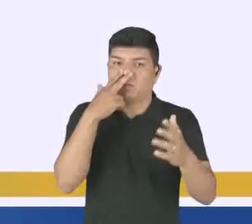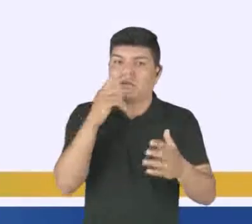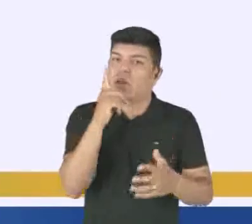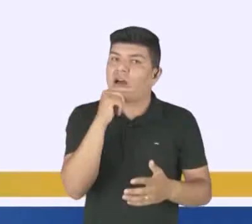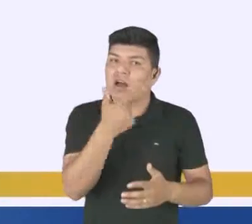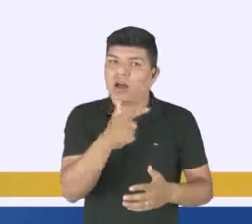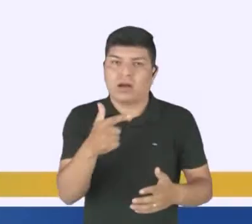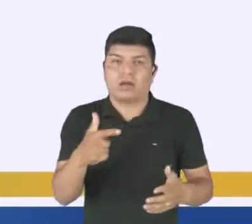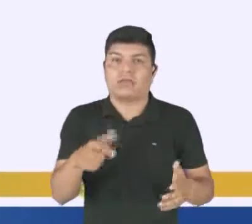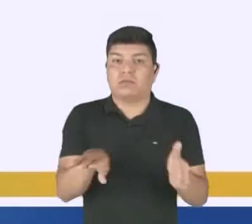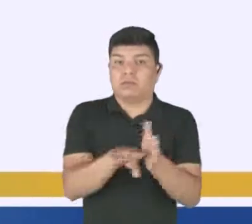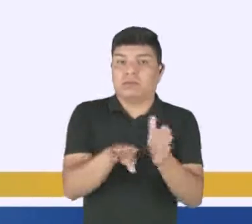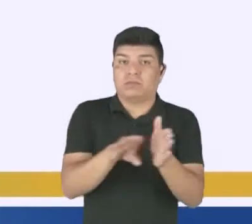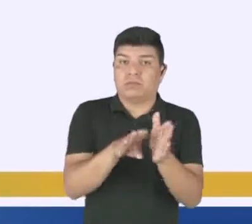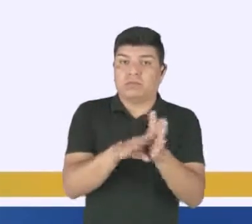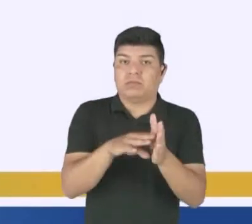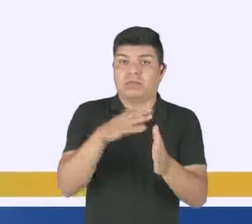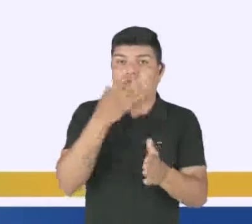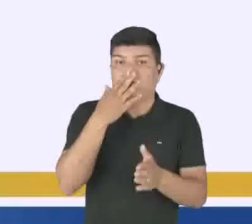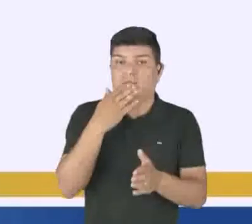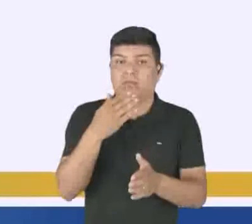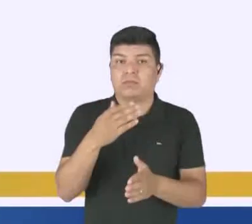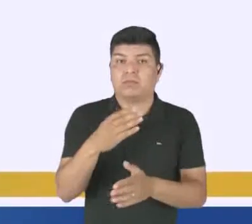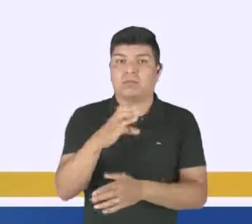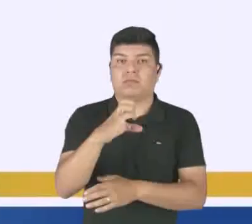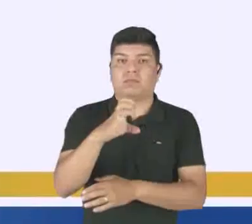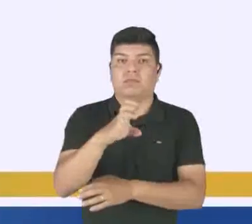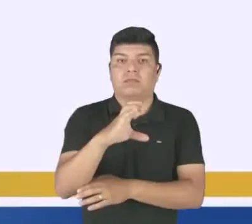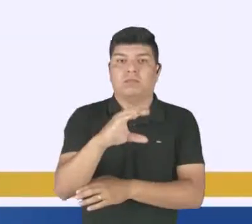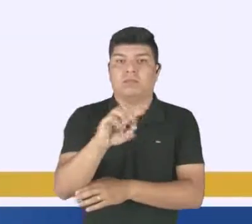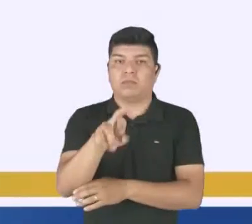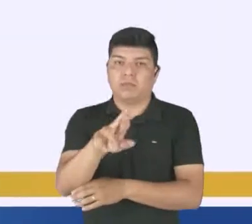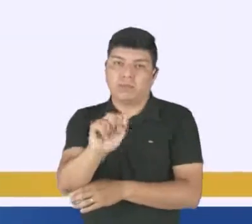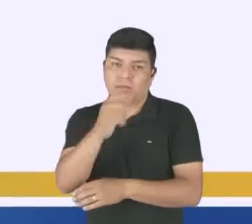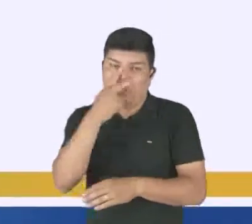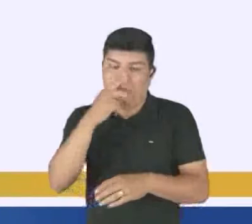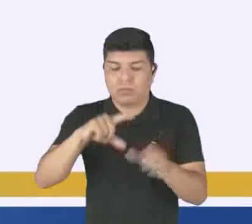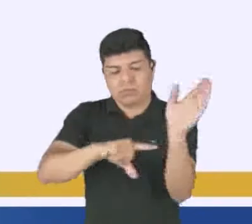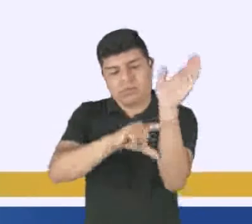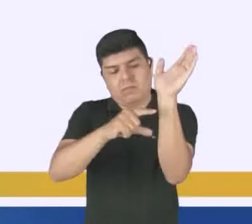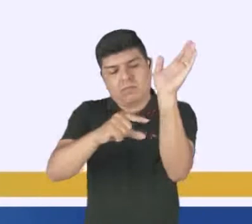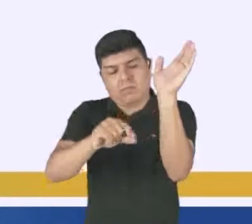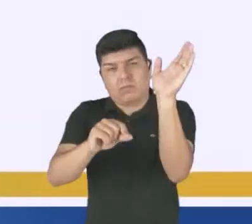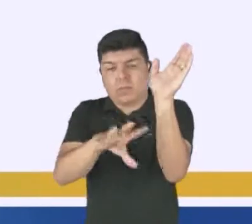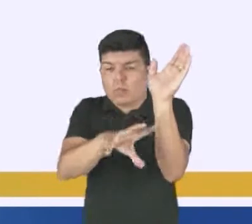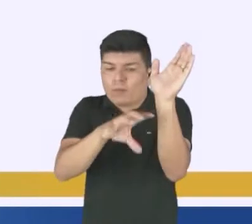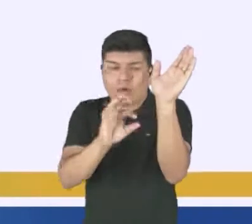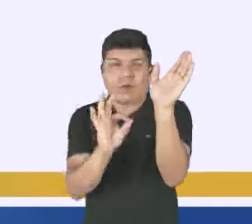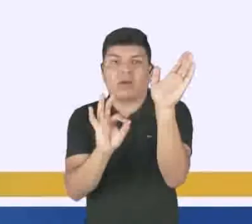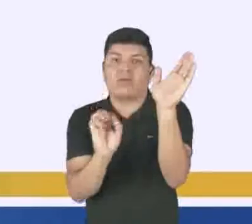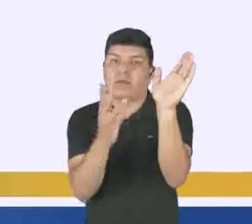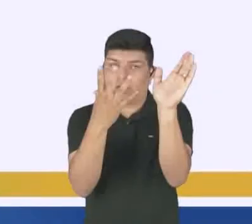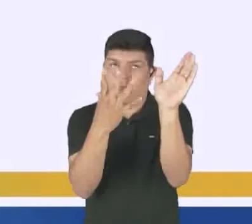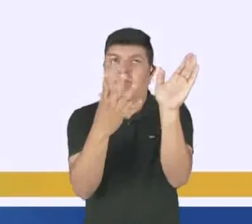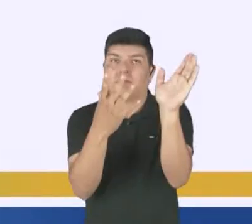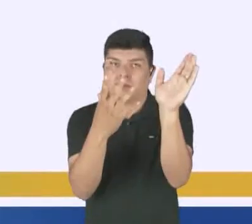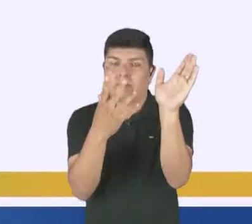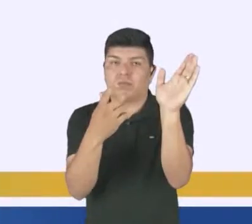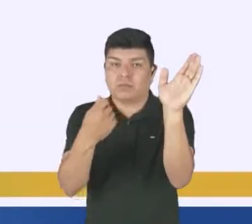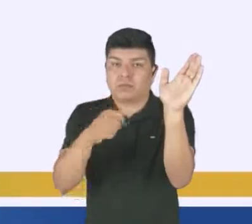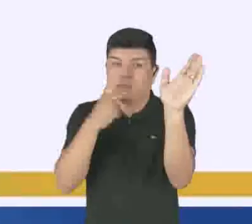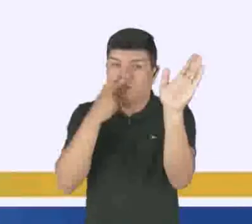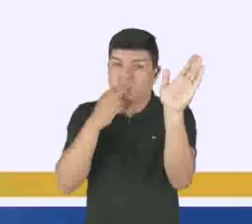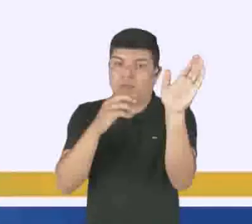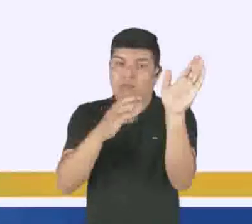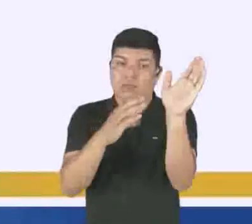impermeabilidade, uma cera, né, na folha para impedir que o ressecamento da folha venha acontecer, então ela tem uma